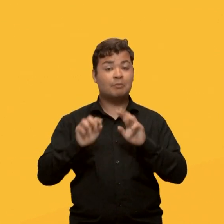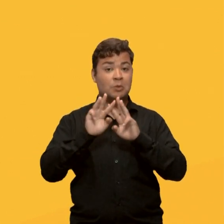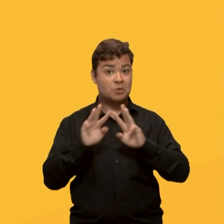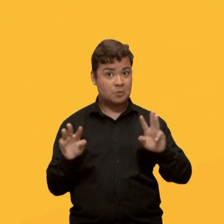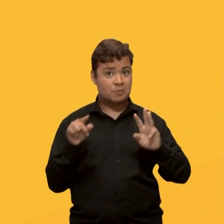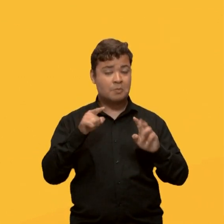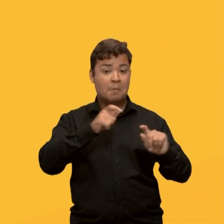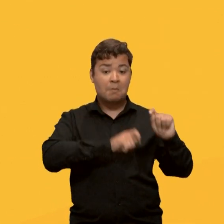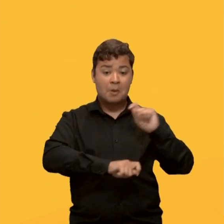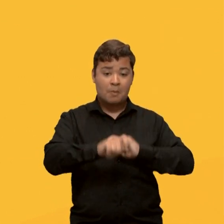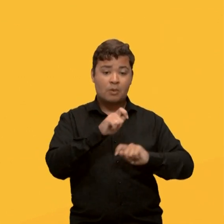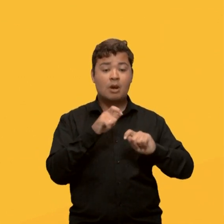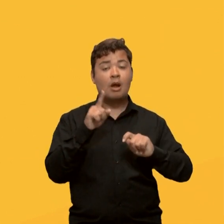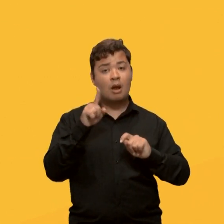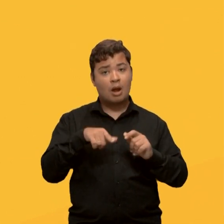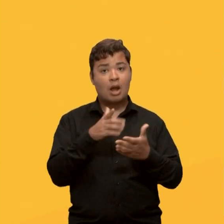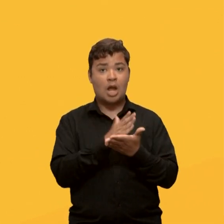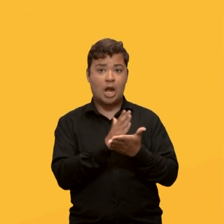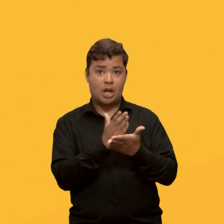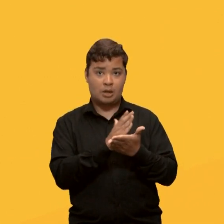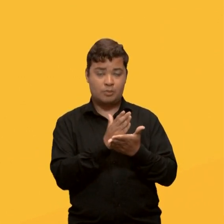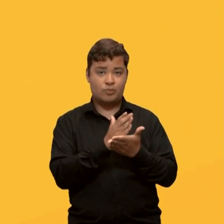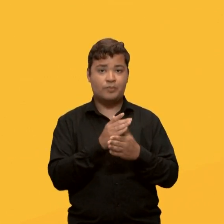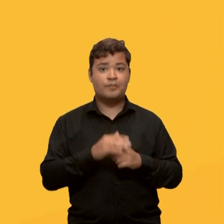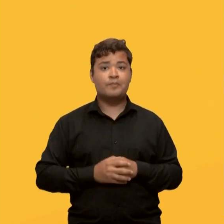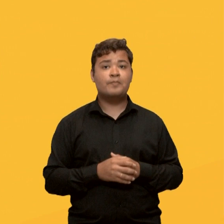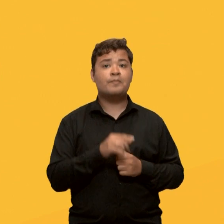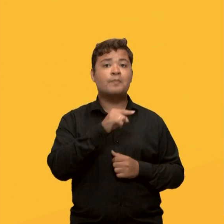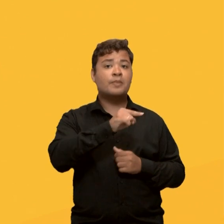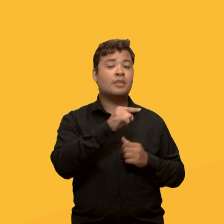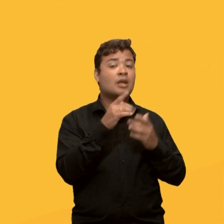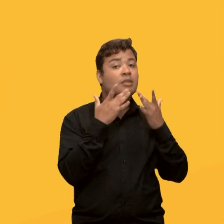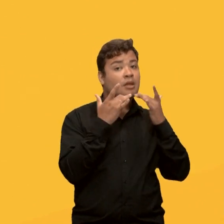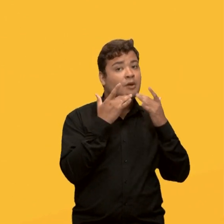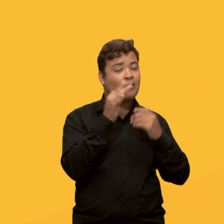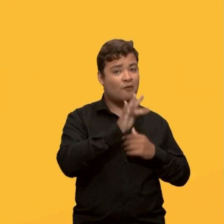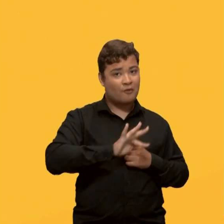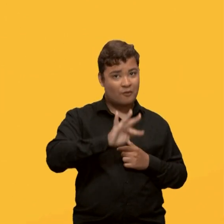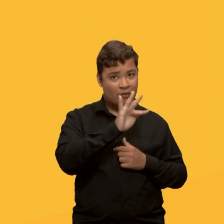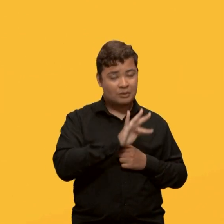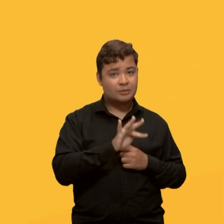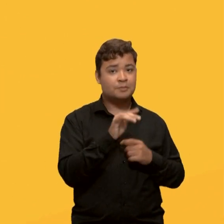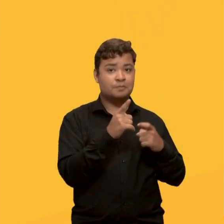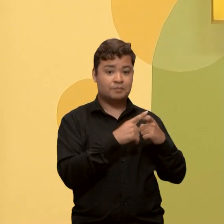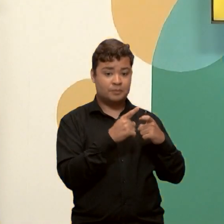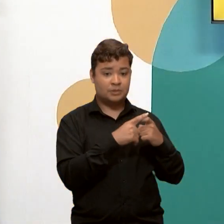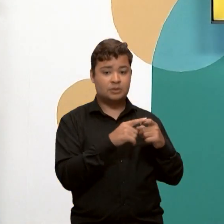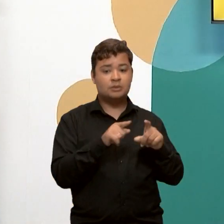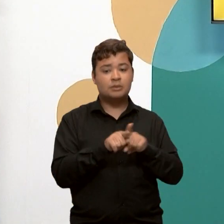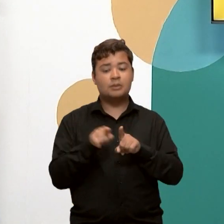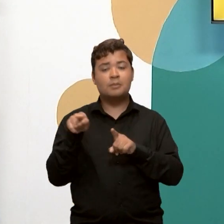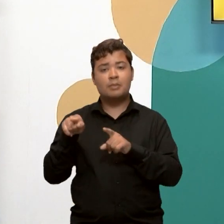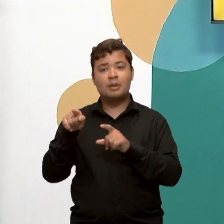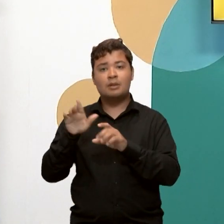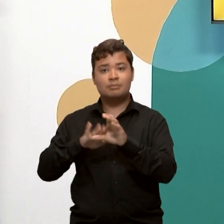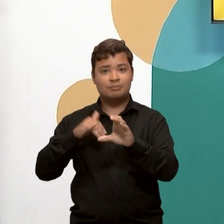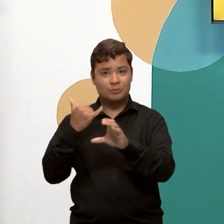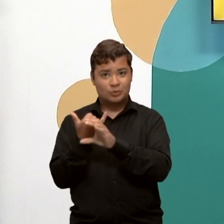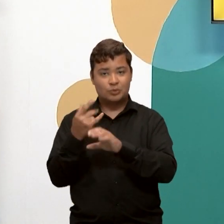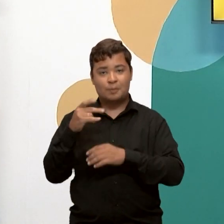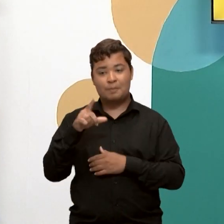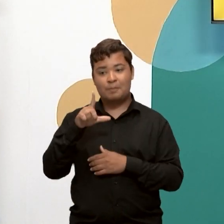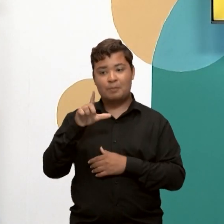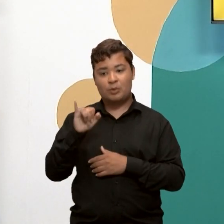ocorre em formato híbrido, no Teatro da Faculdade de Medicina e pelo canal do YouTube PoliUFG.